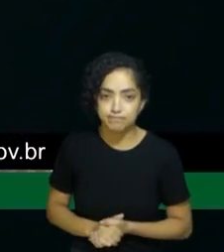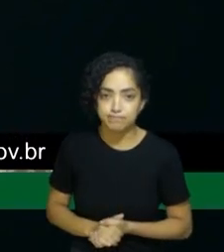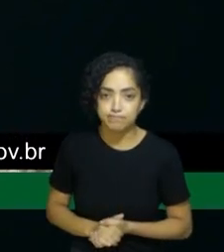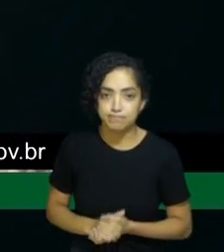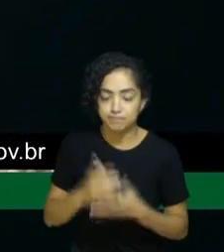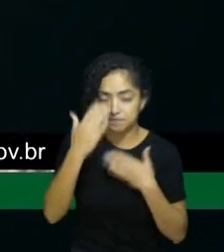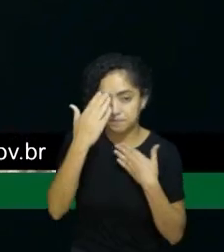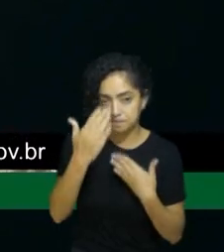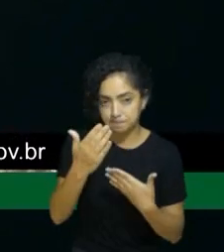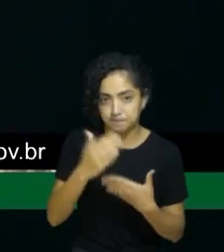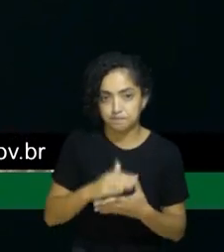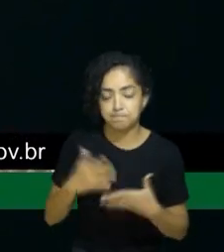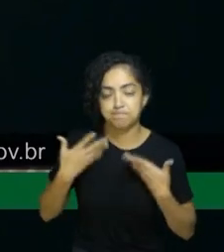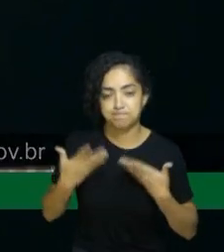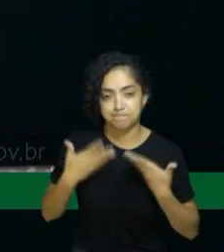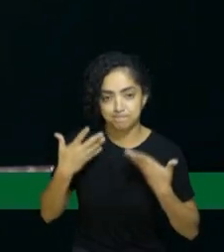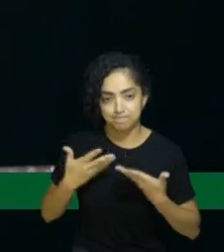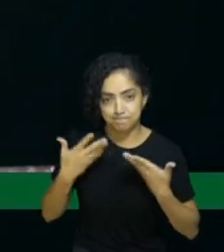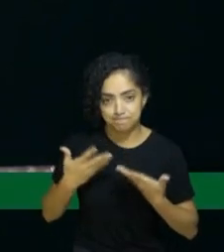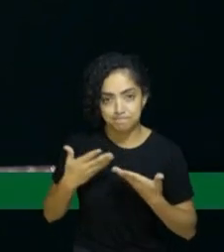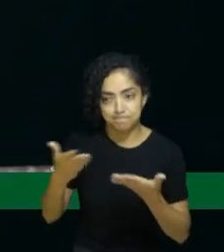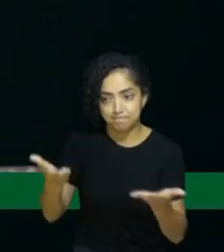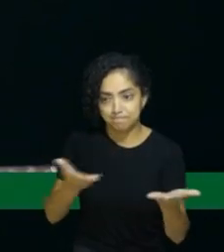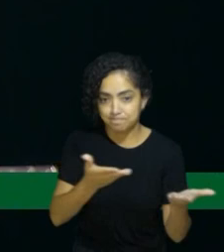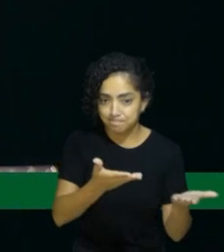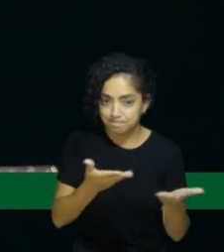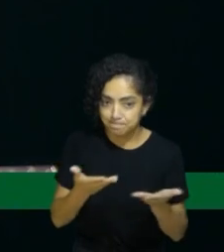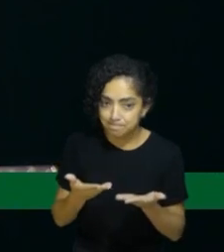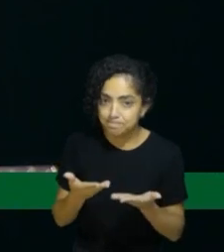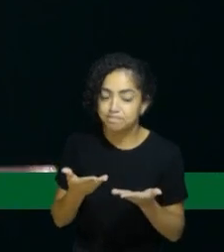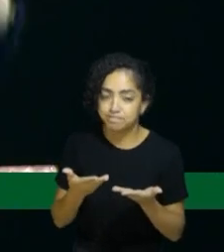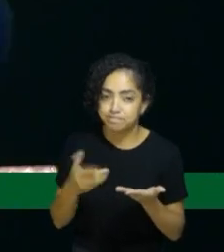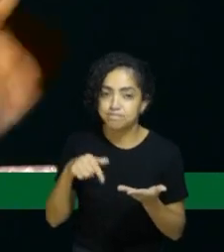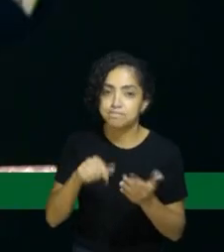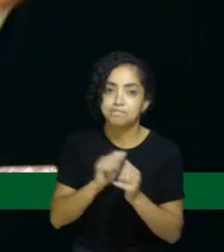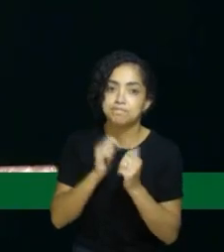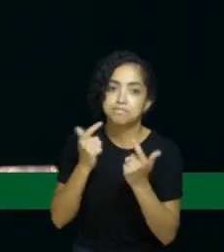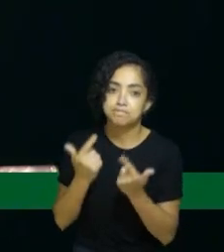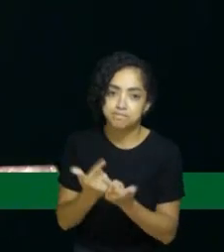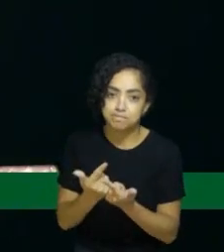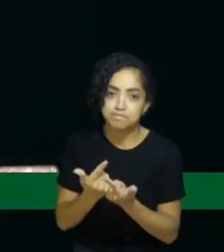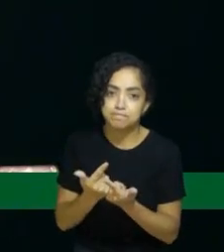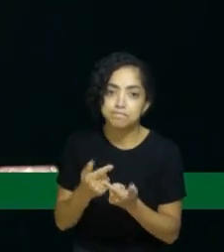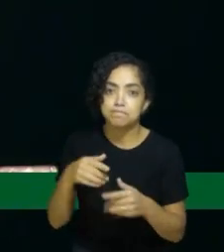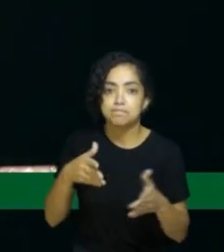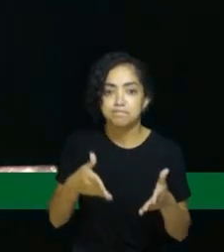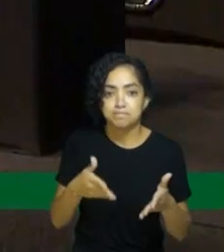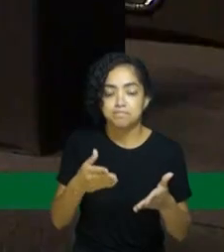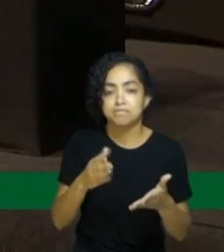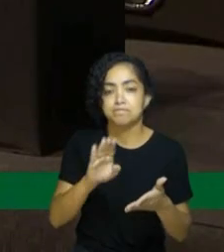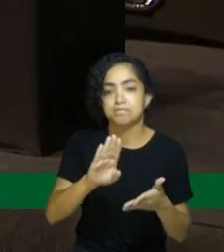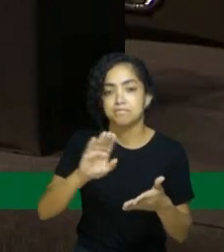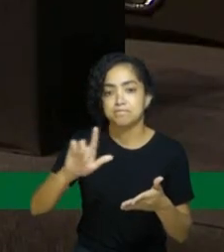obrigado foi uma alegria poder receber a todos aqui na Assembleia Legislativa que hoje está em